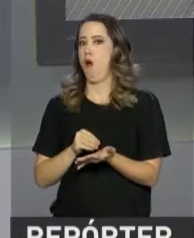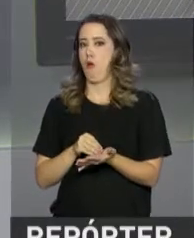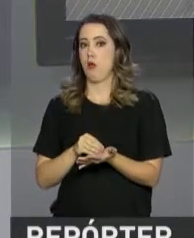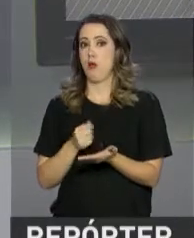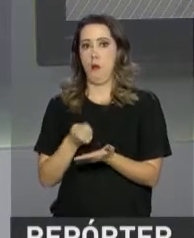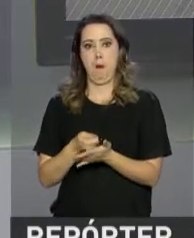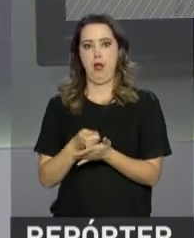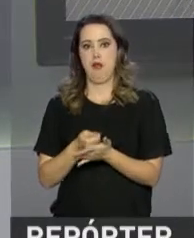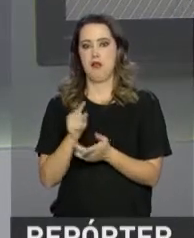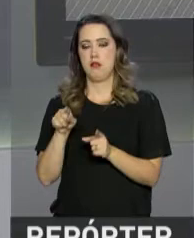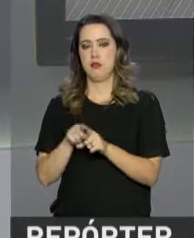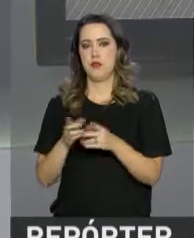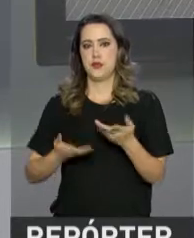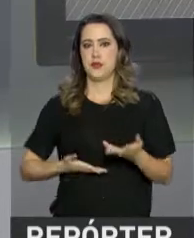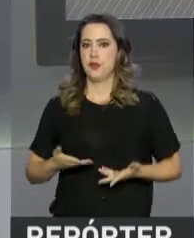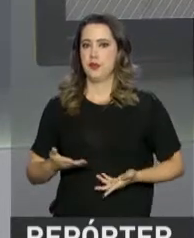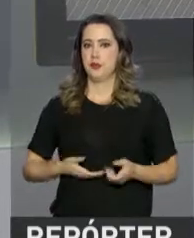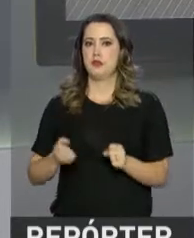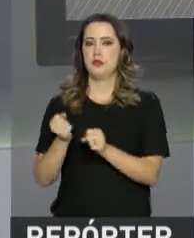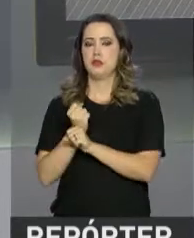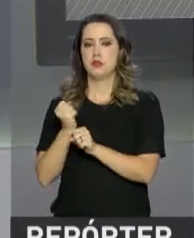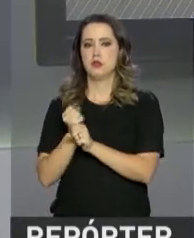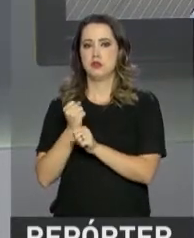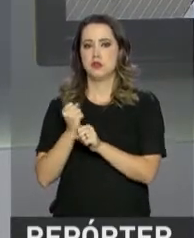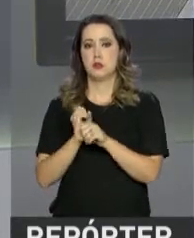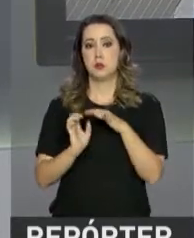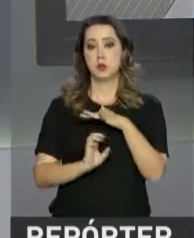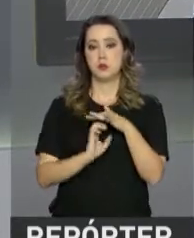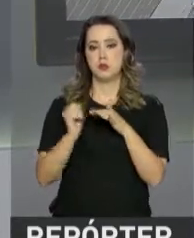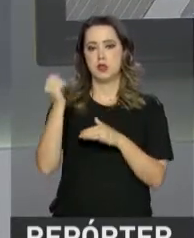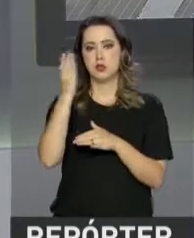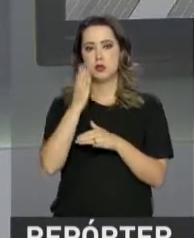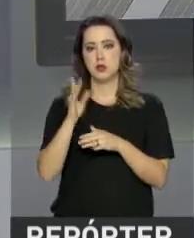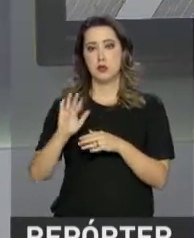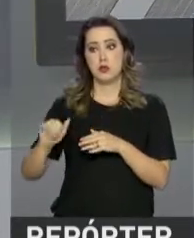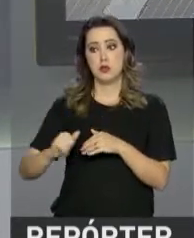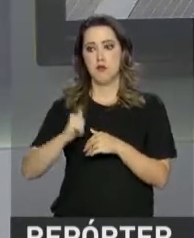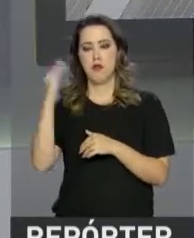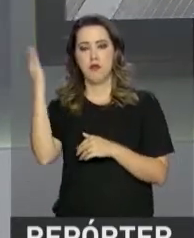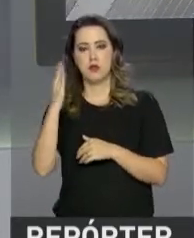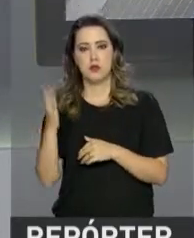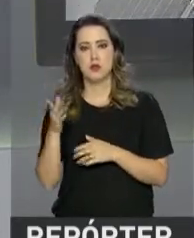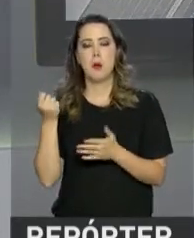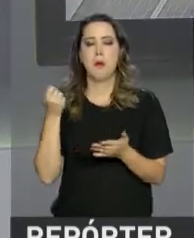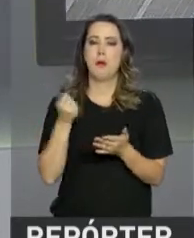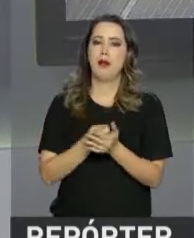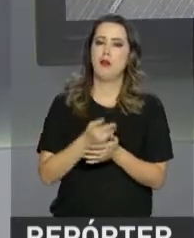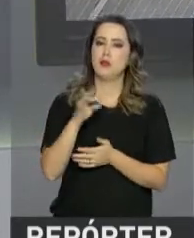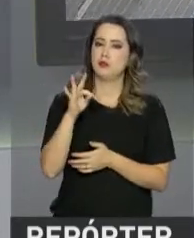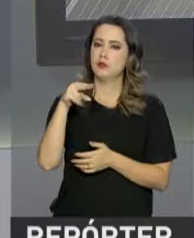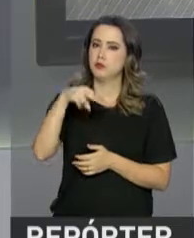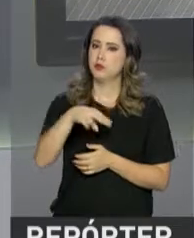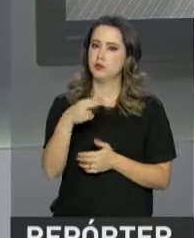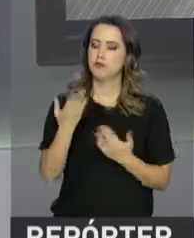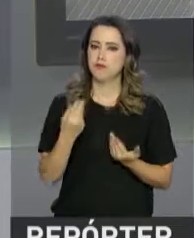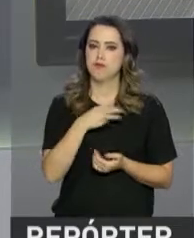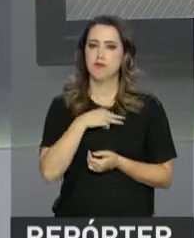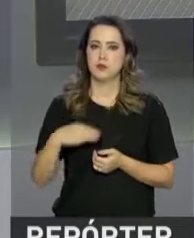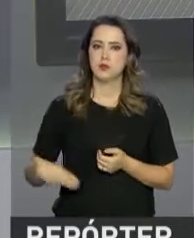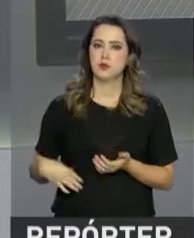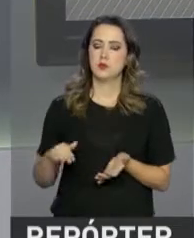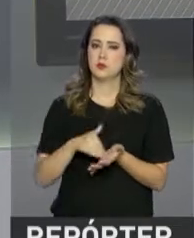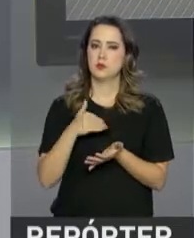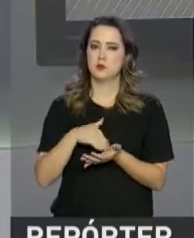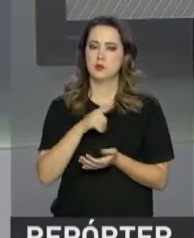financiaram serviços e obras de empreiteiras brasileiras no exterior será coberta pelo tesouro nacional o ministro da